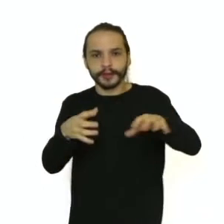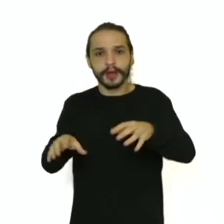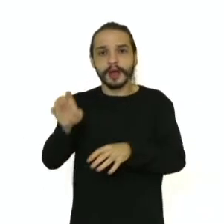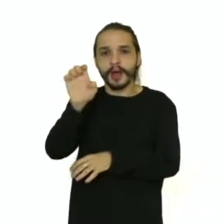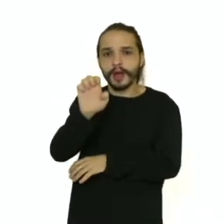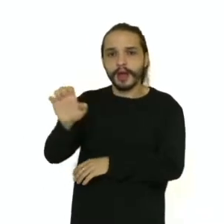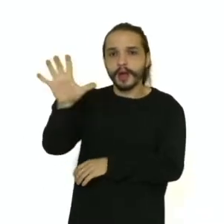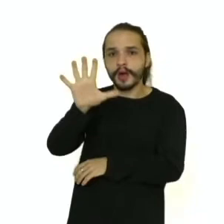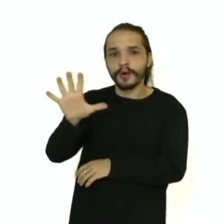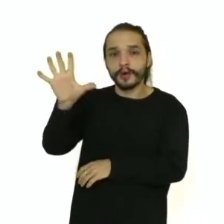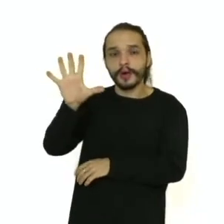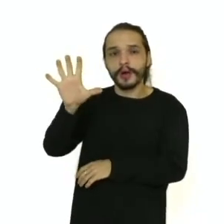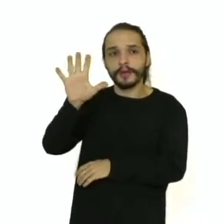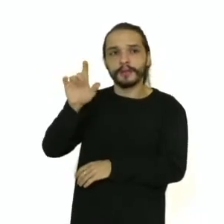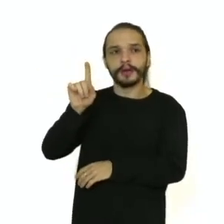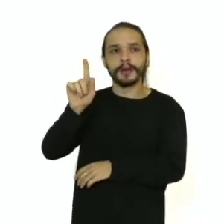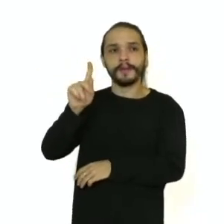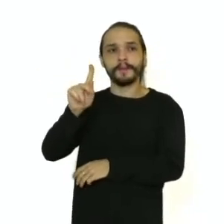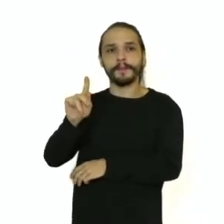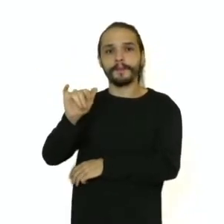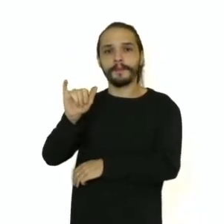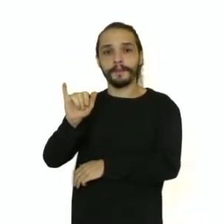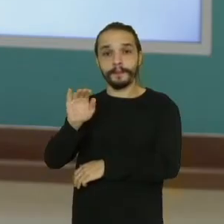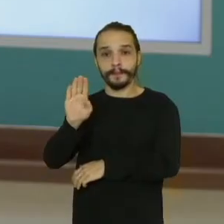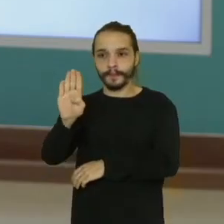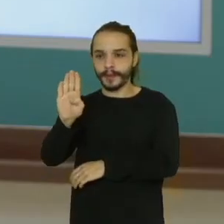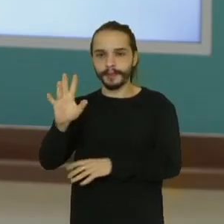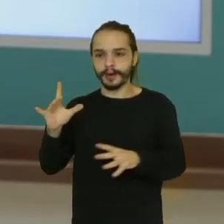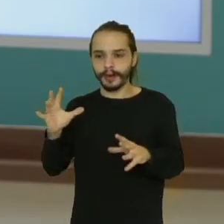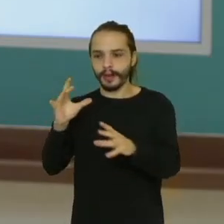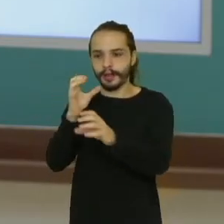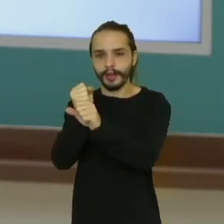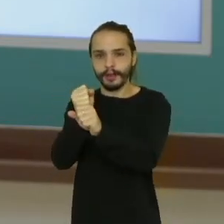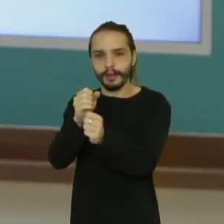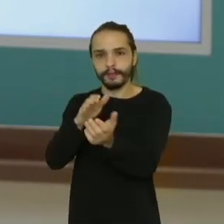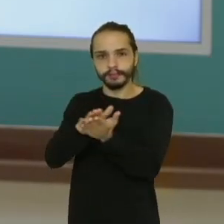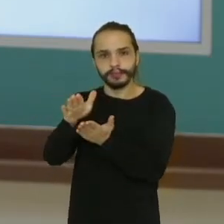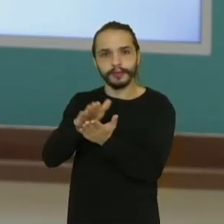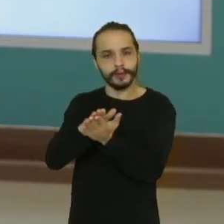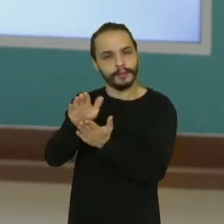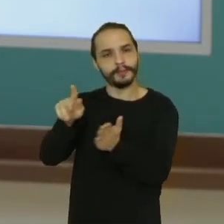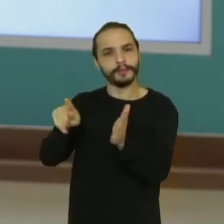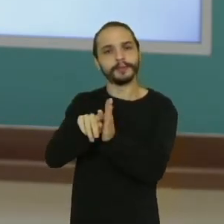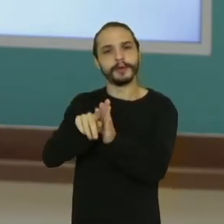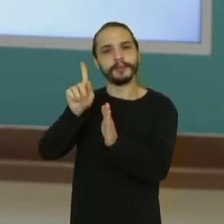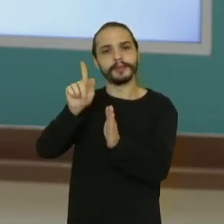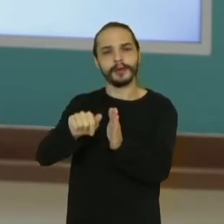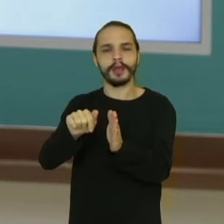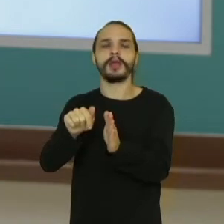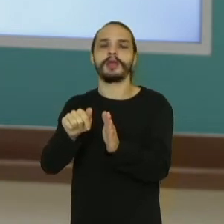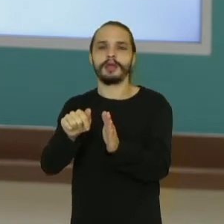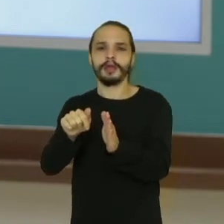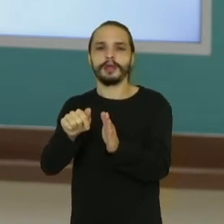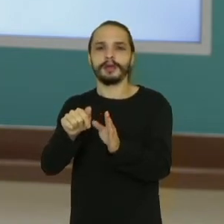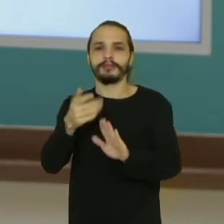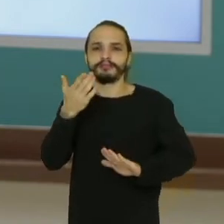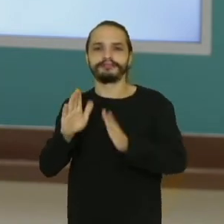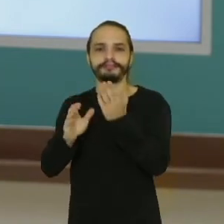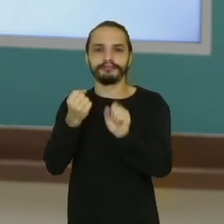com, de todo o seu PIB, né, 30% de tudo que ela produz vem do setor industrial, ok? Muito